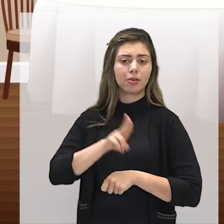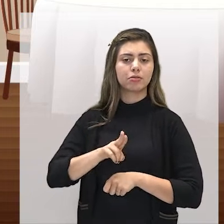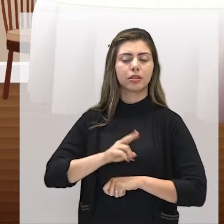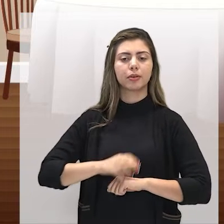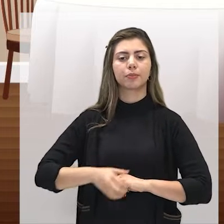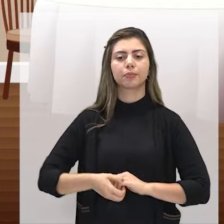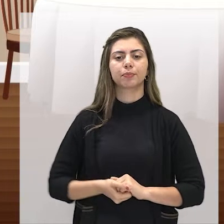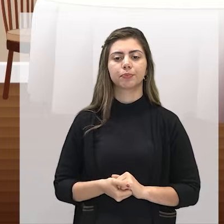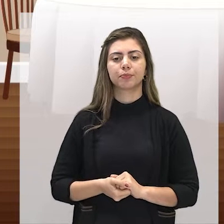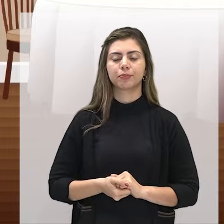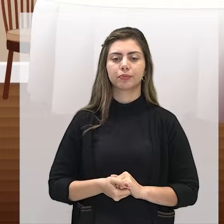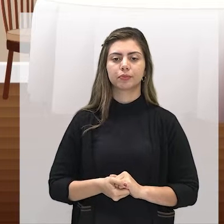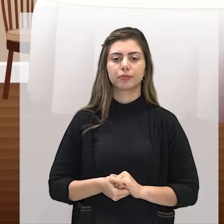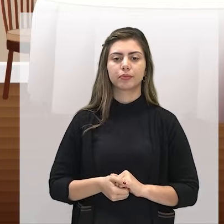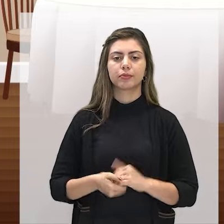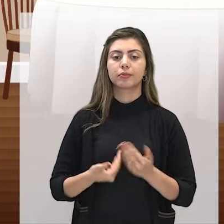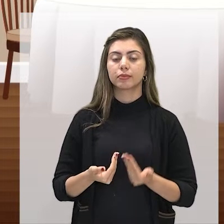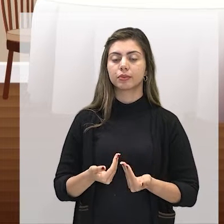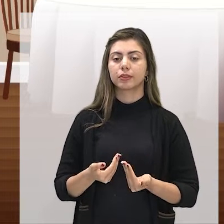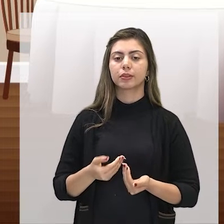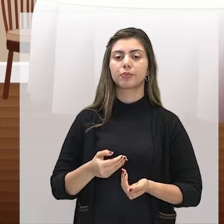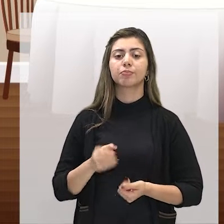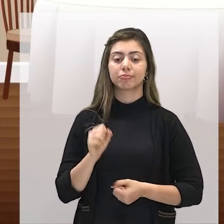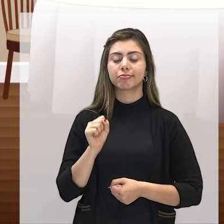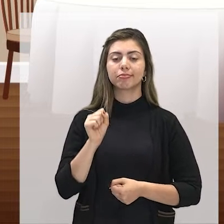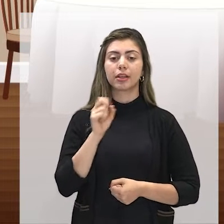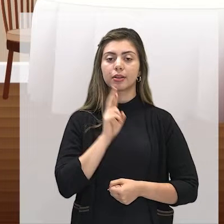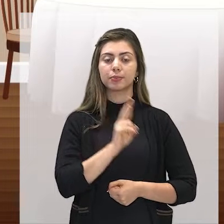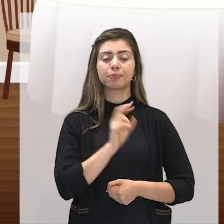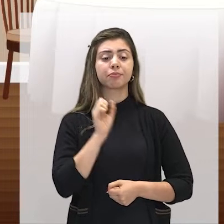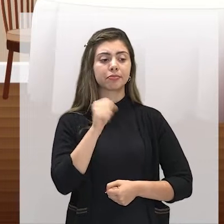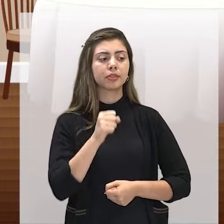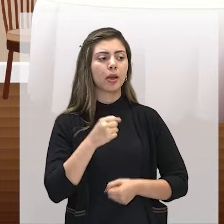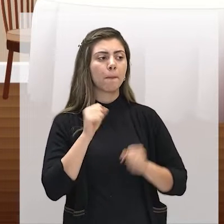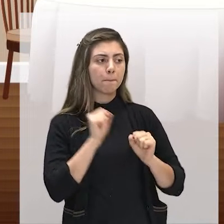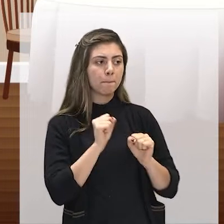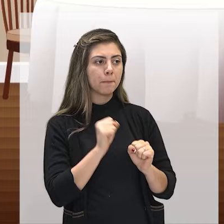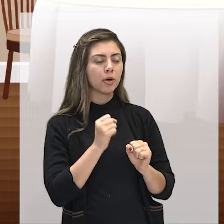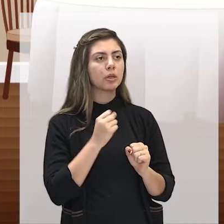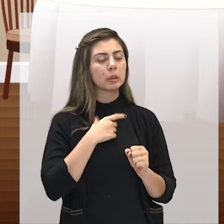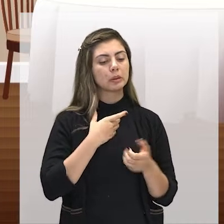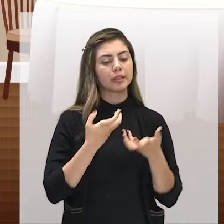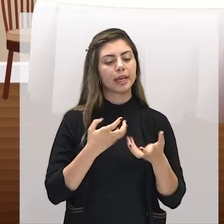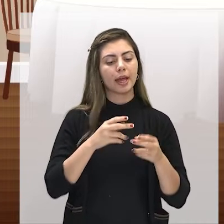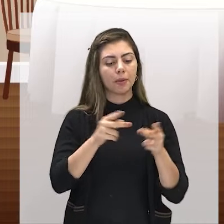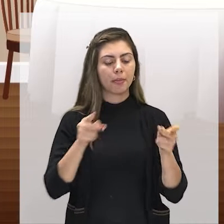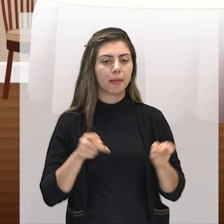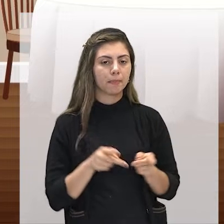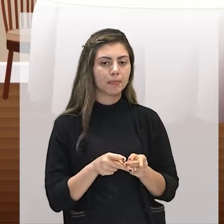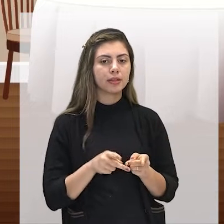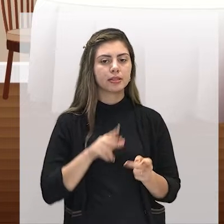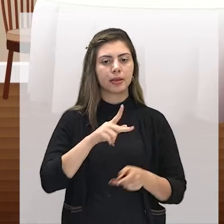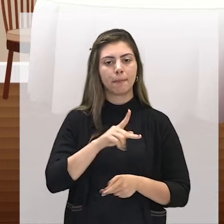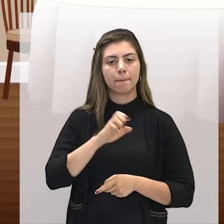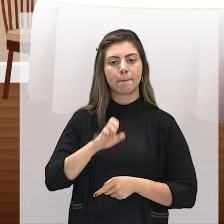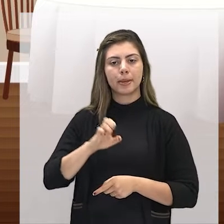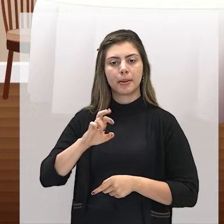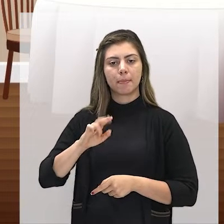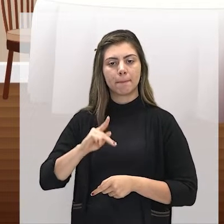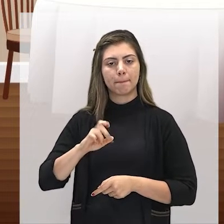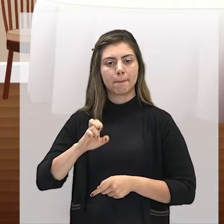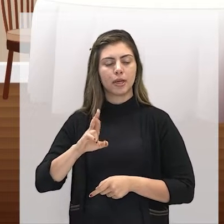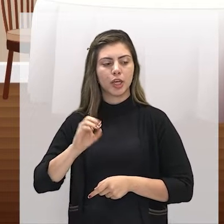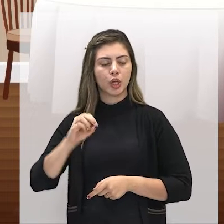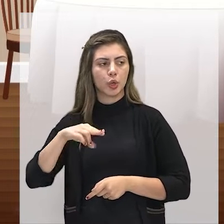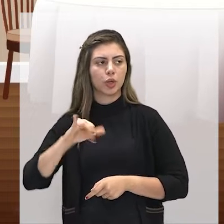utilizar, tá certo? Então ela disse assim, sim. Eu posso pedir então uma pizza de pepperoni, por favor? Lembre-se que o